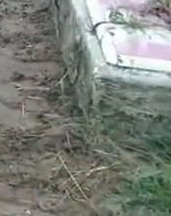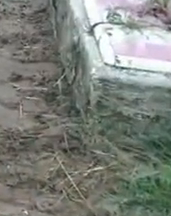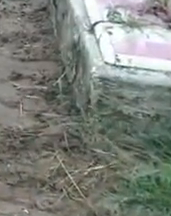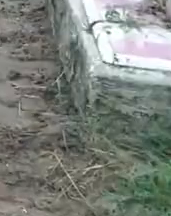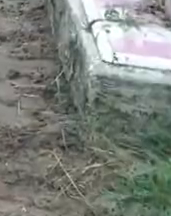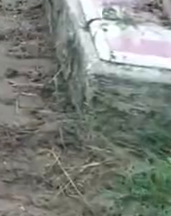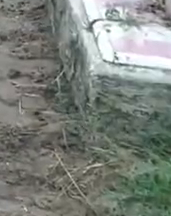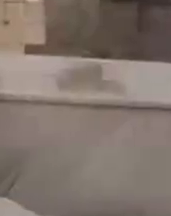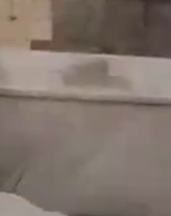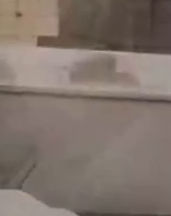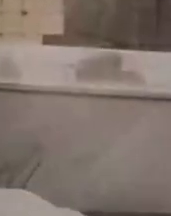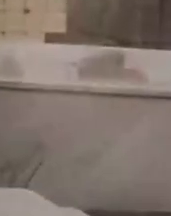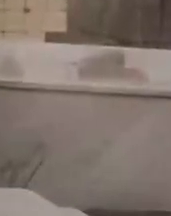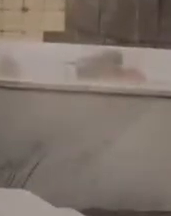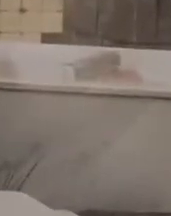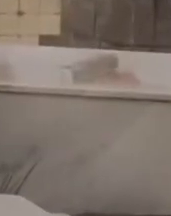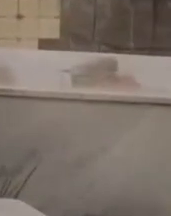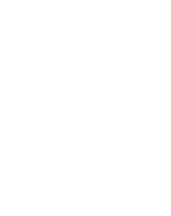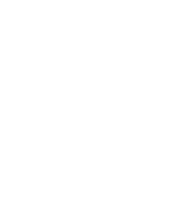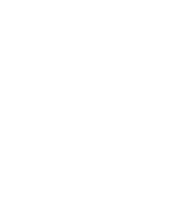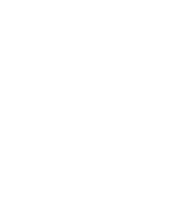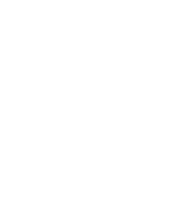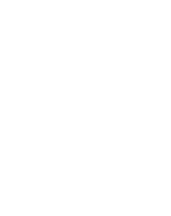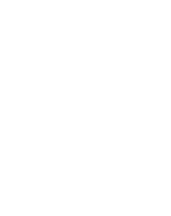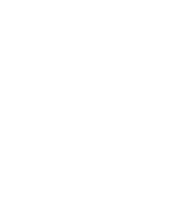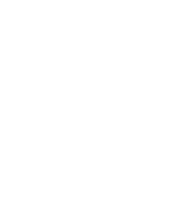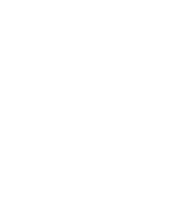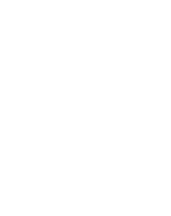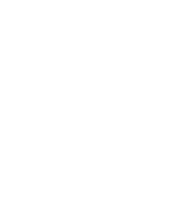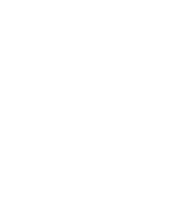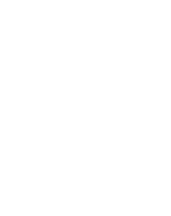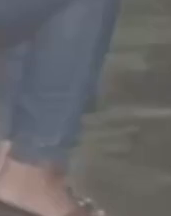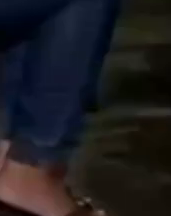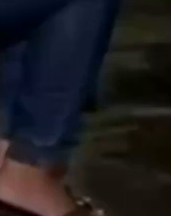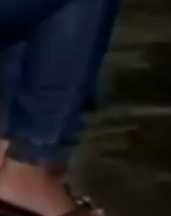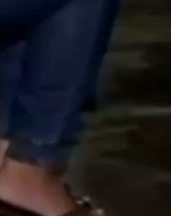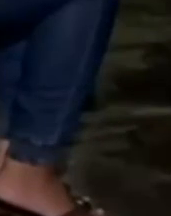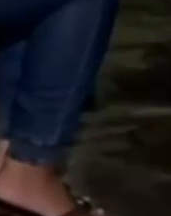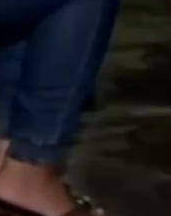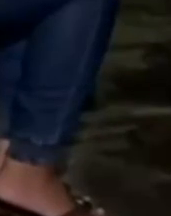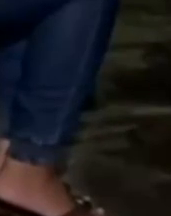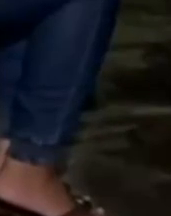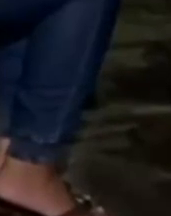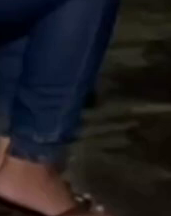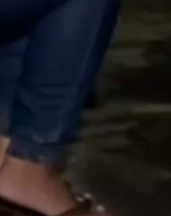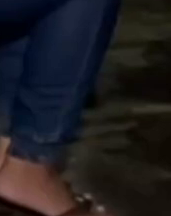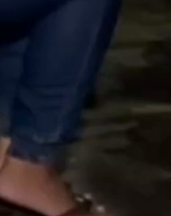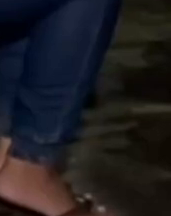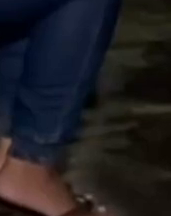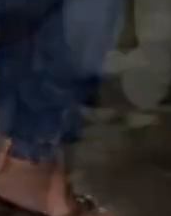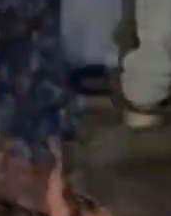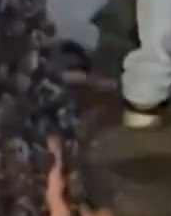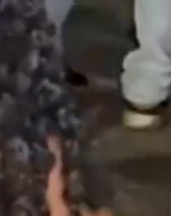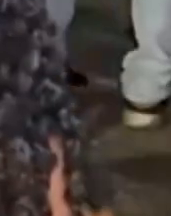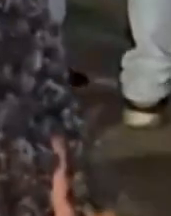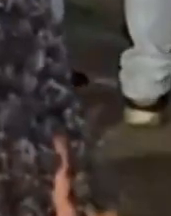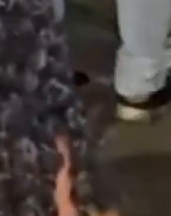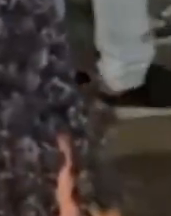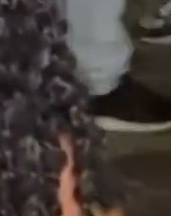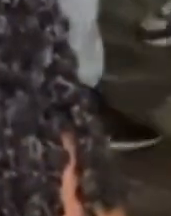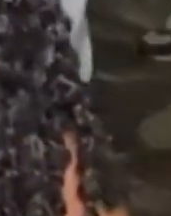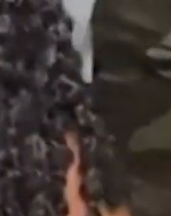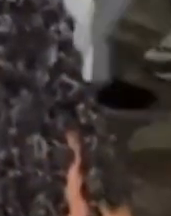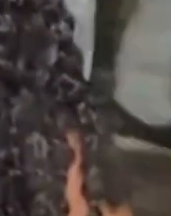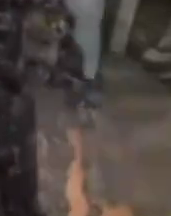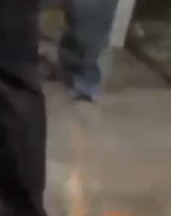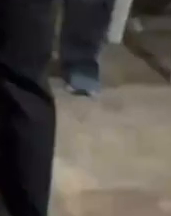a quem passa pela dor de uma perda. EVG Night. Visa prestar assistência para garotos e garotas